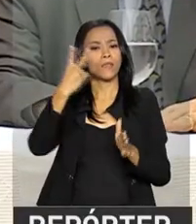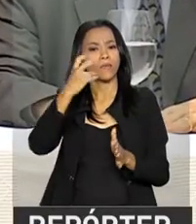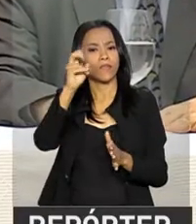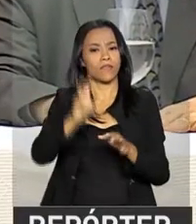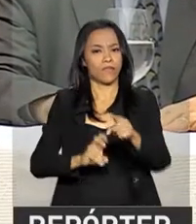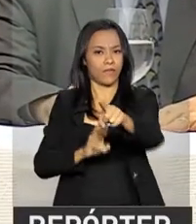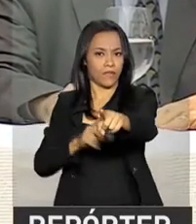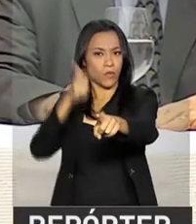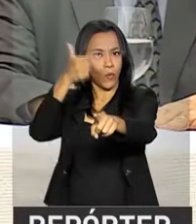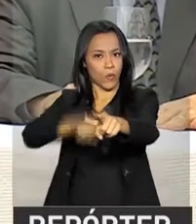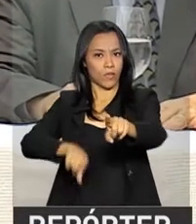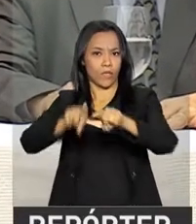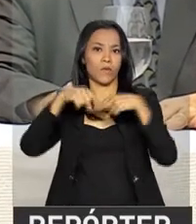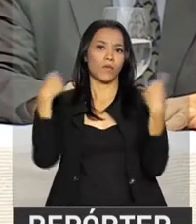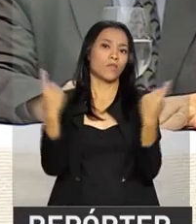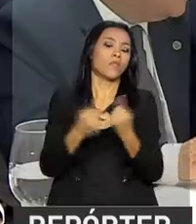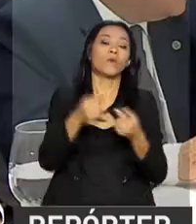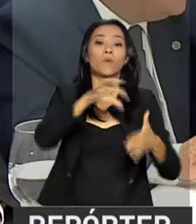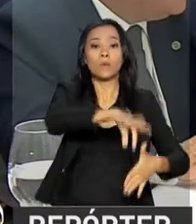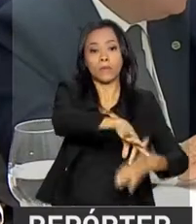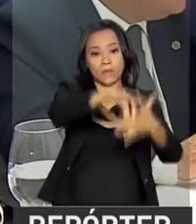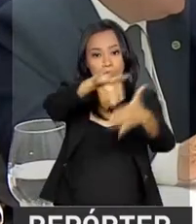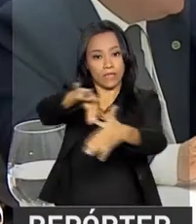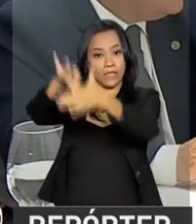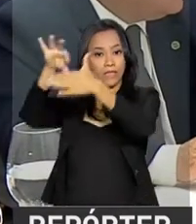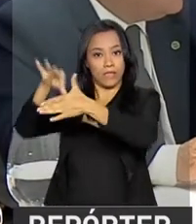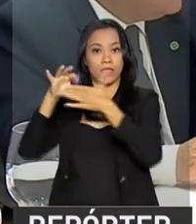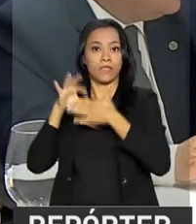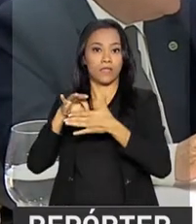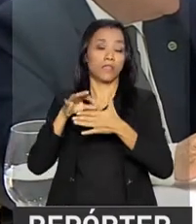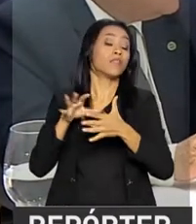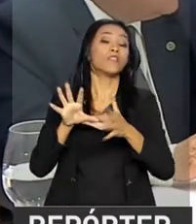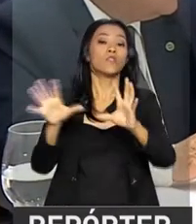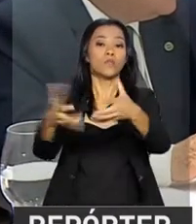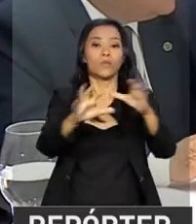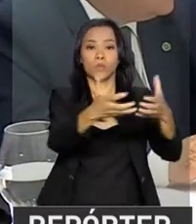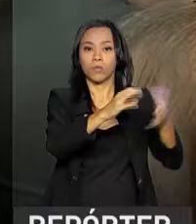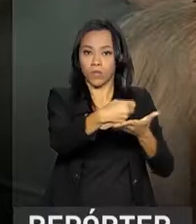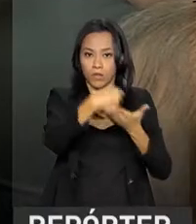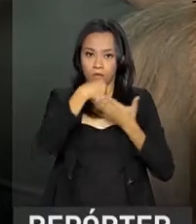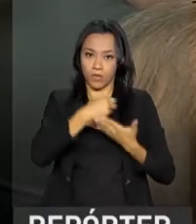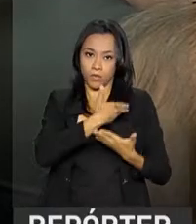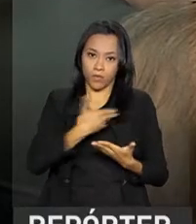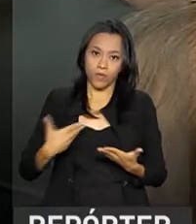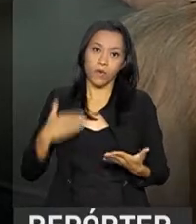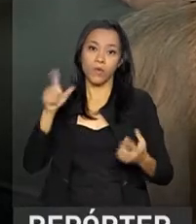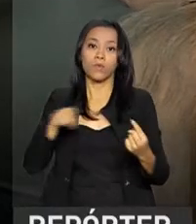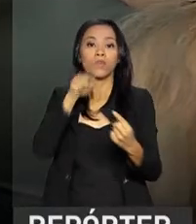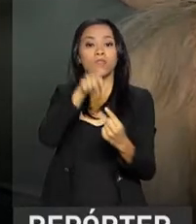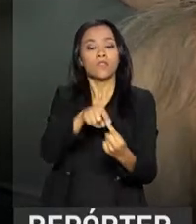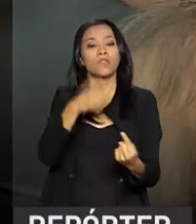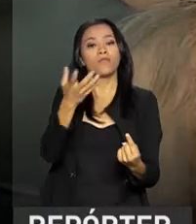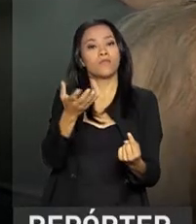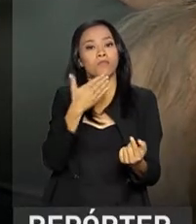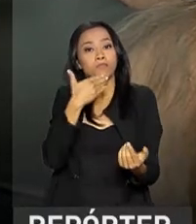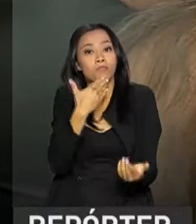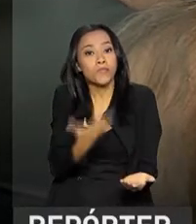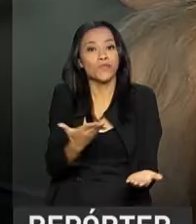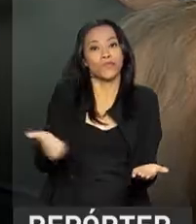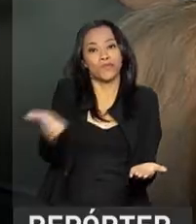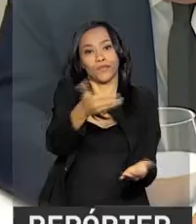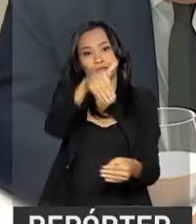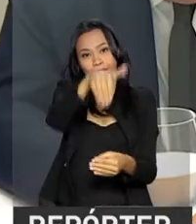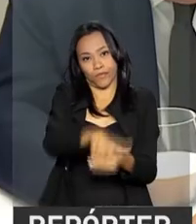com líderes de partidos da base aliada do governo em busca de votos para aprovar a reforma da previdência